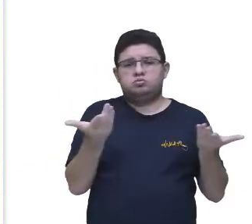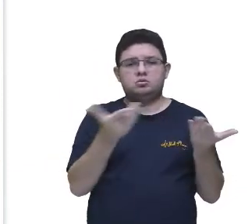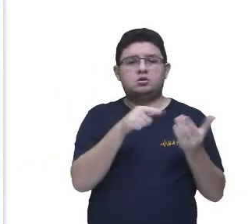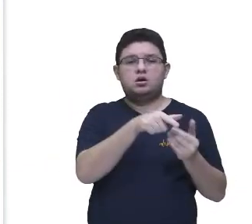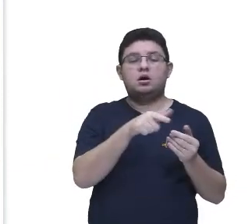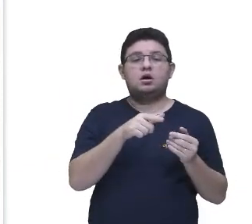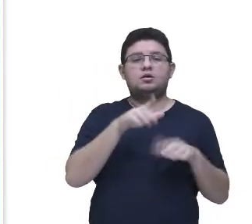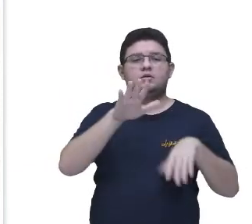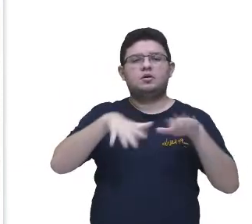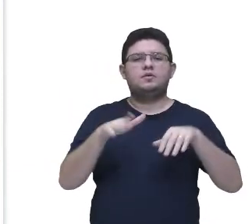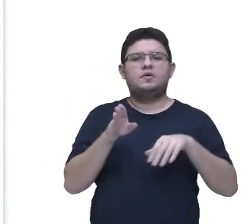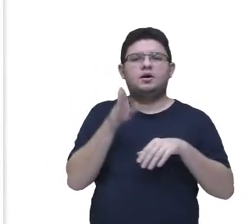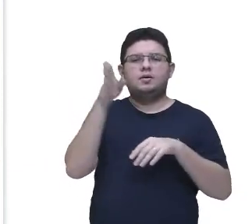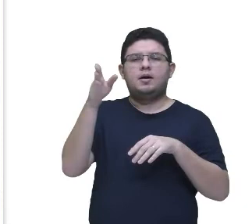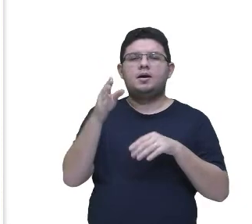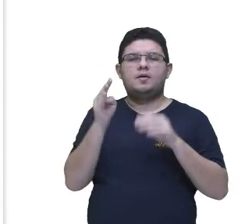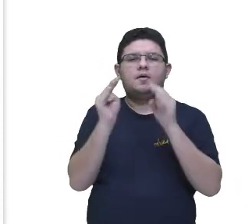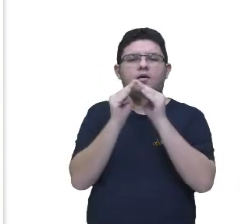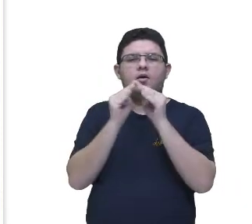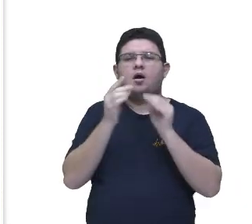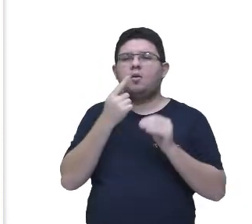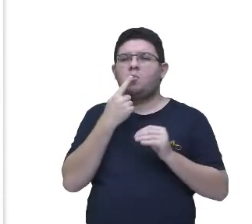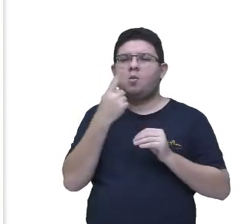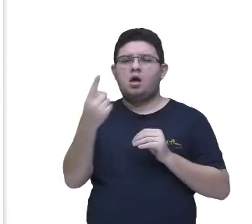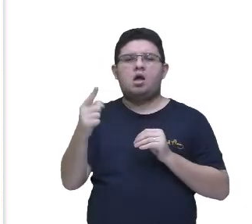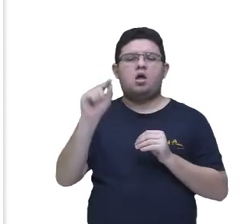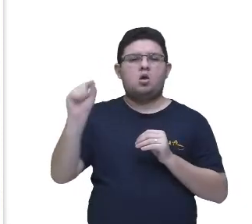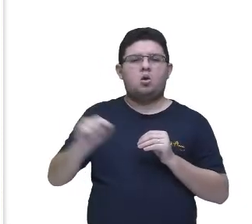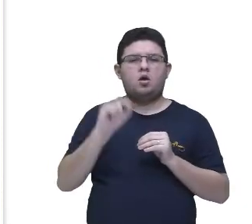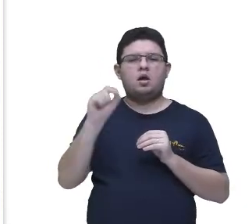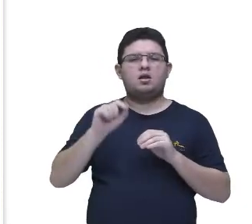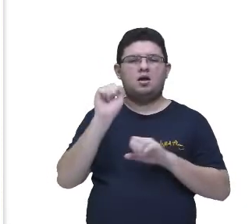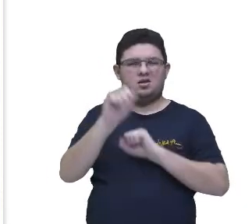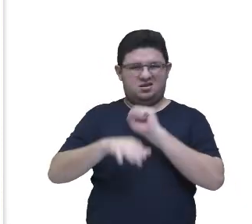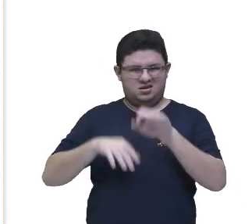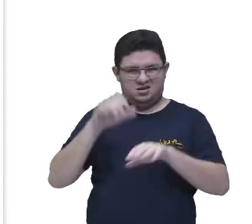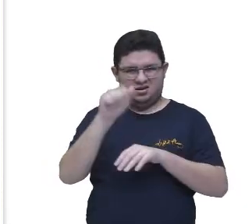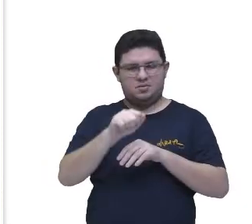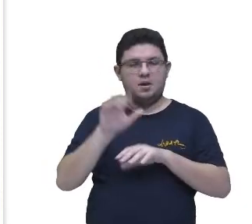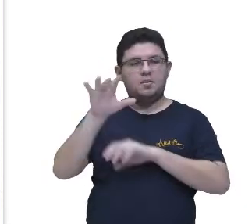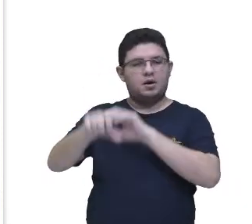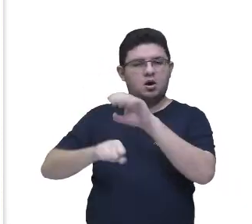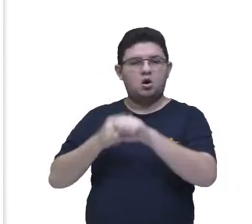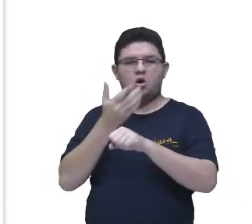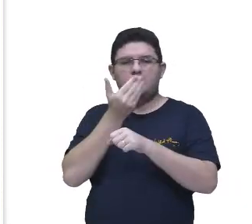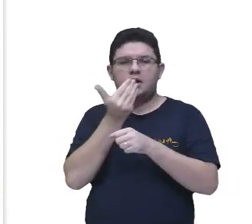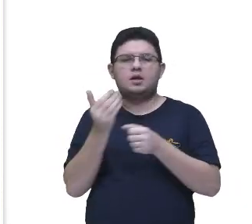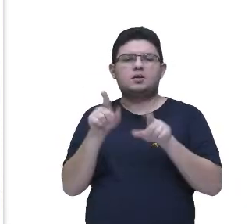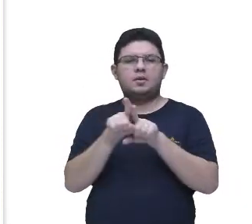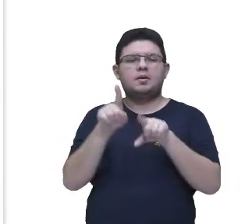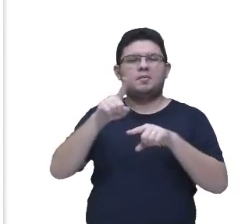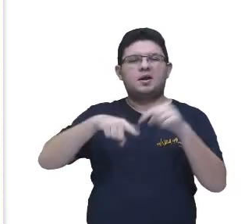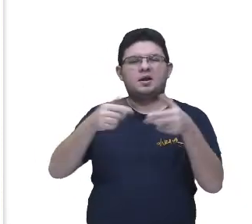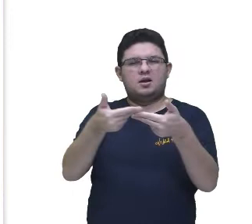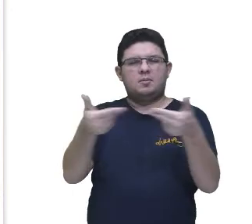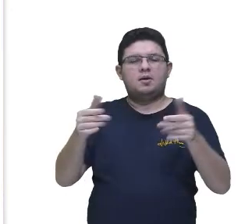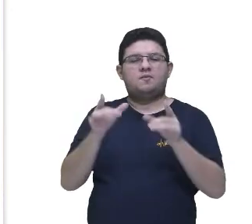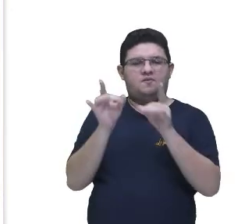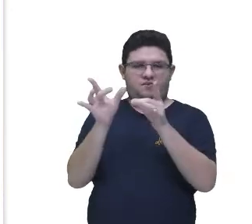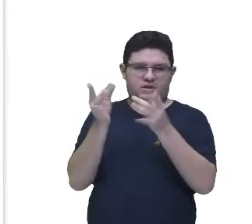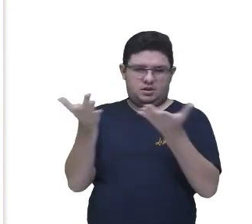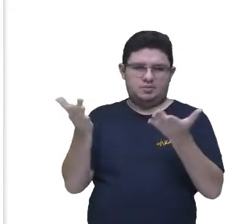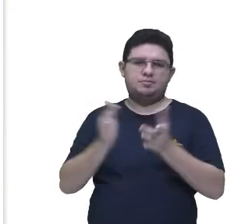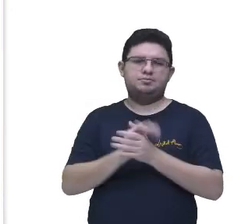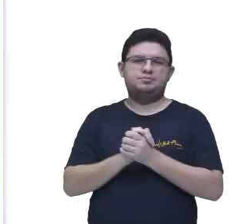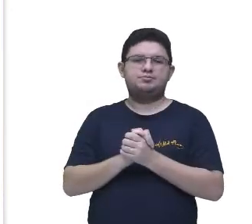lixão, de aterro sanitário, para buscar comida e também para buscar material de revenda, né, os papéis, os plásticos, latas, etc.